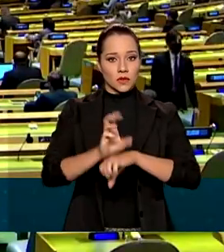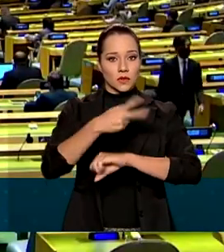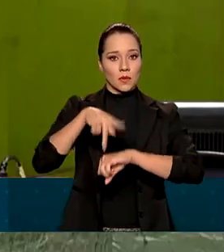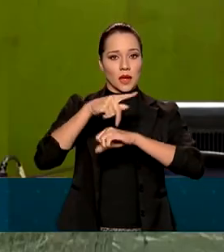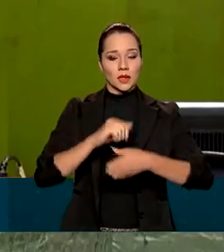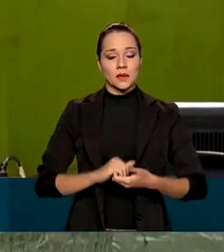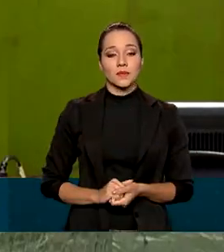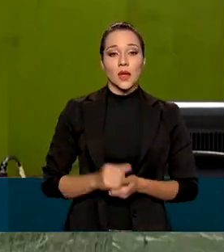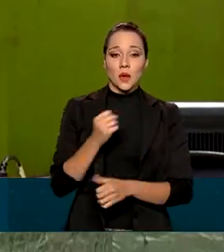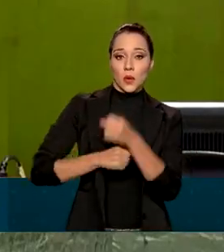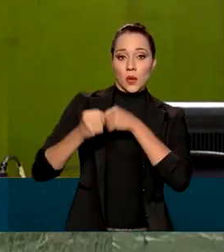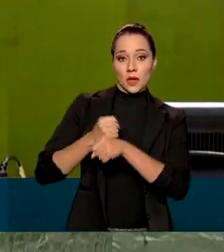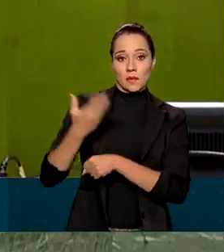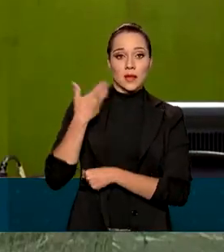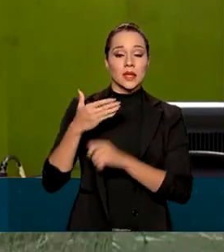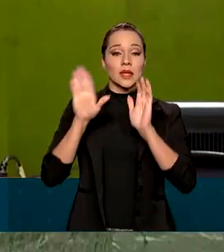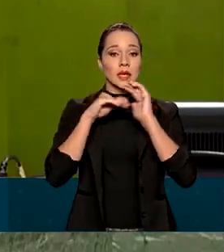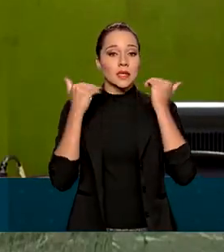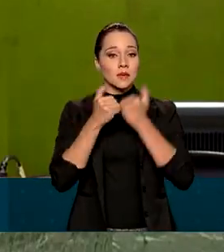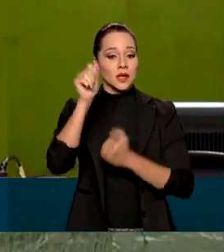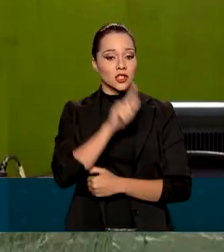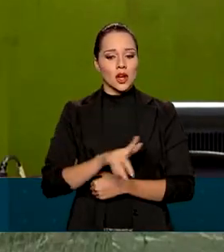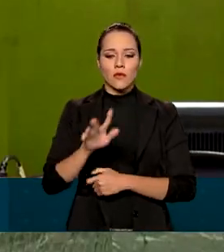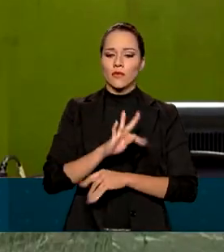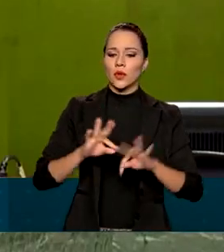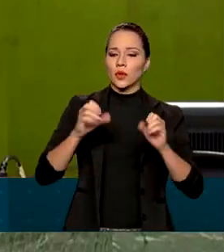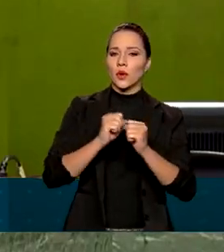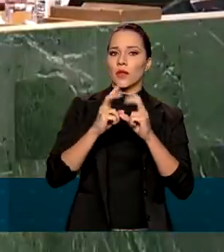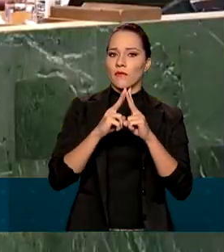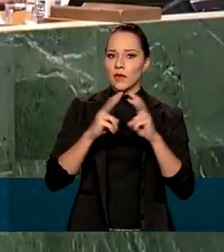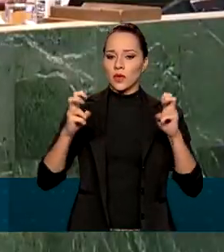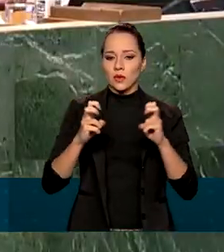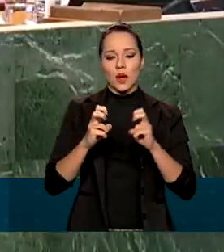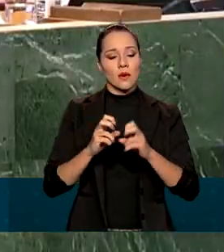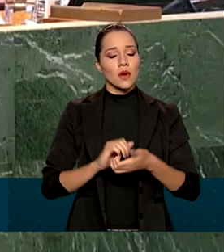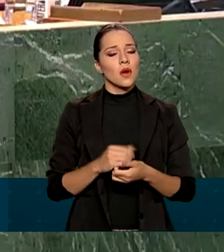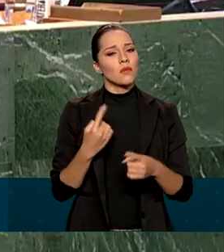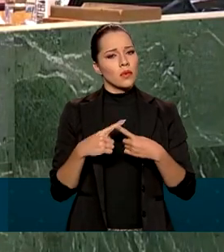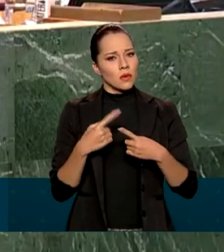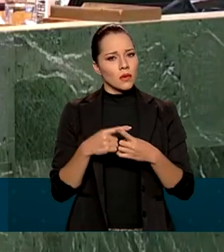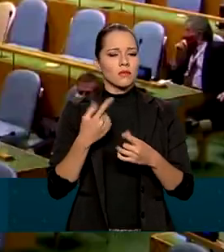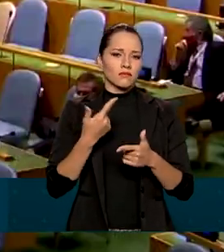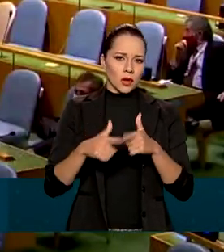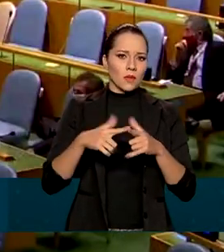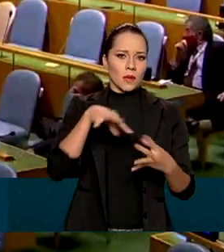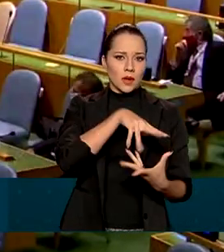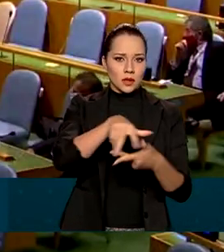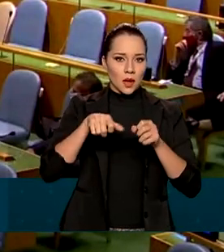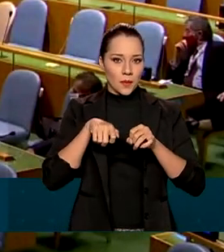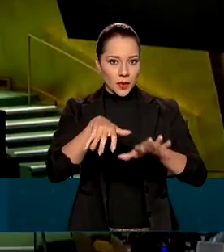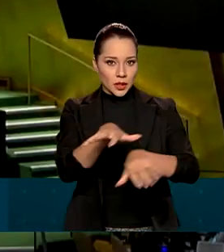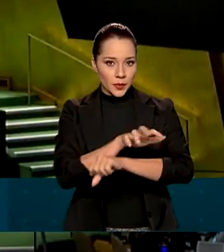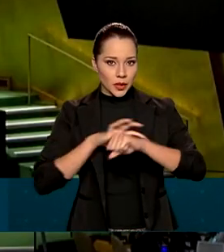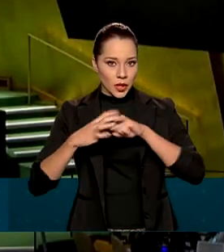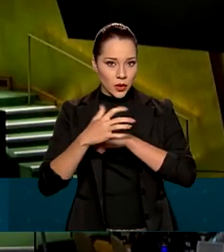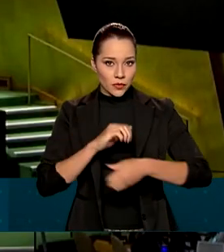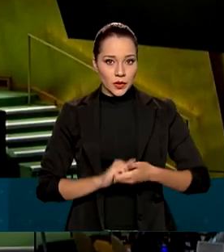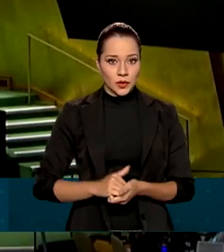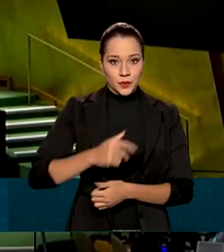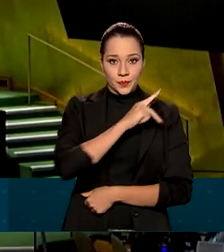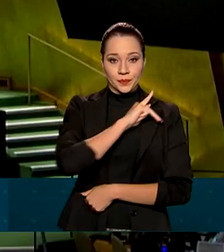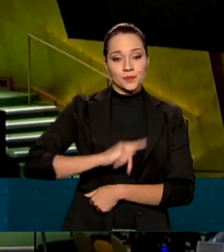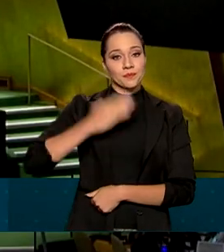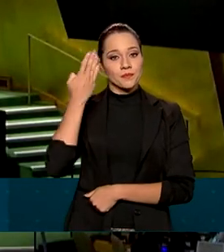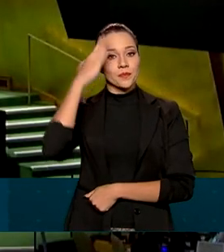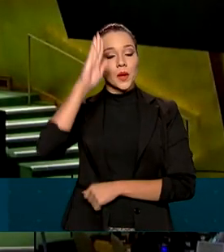No ano passado, a Assembleia Geral foi praticamente toda virtual por conta da pandemia de Covid-19. Bolsonaro